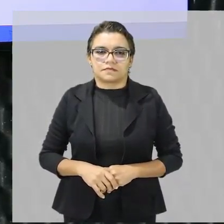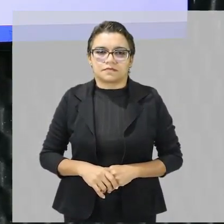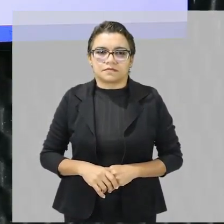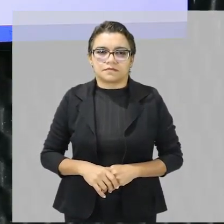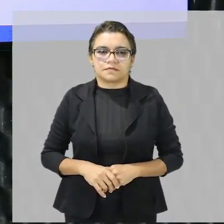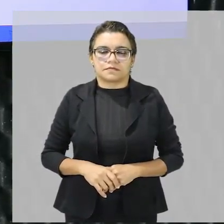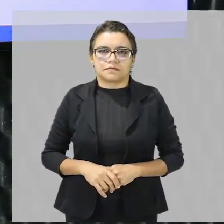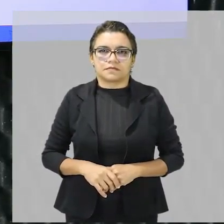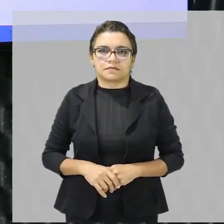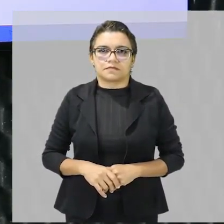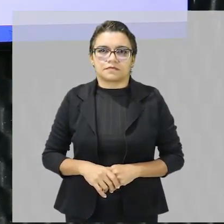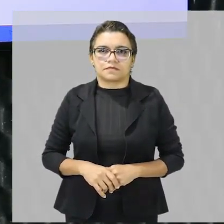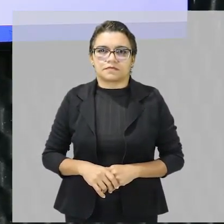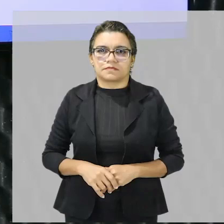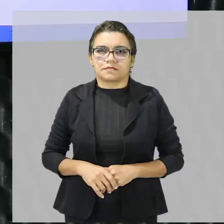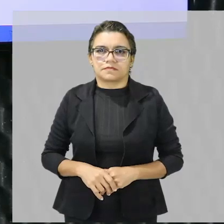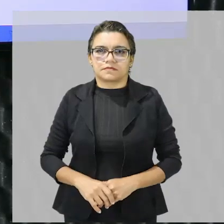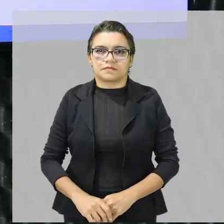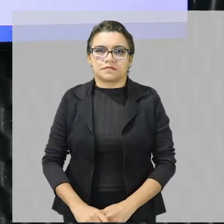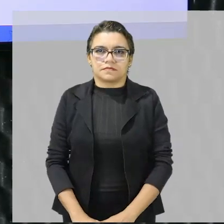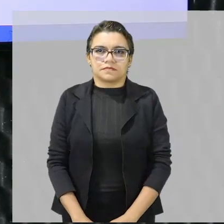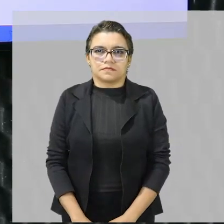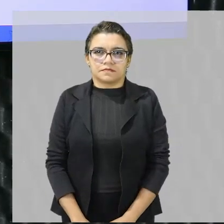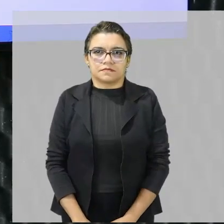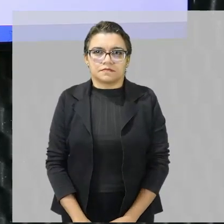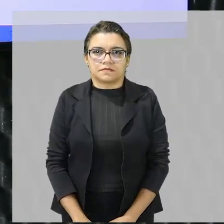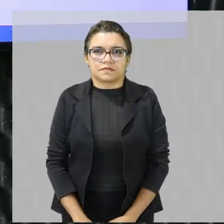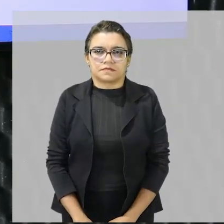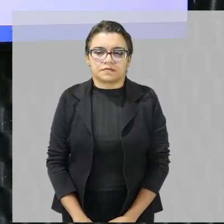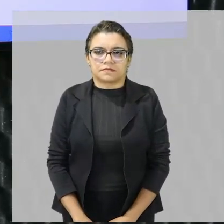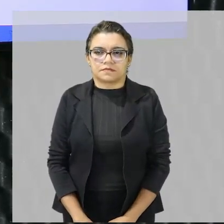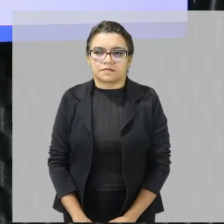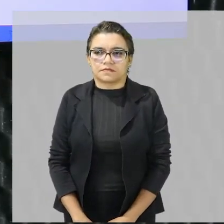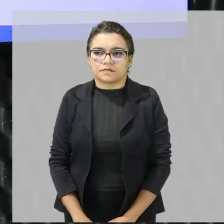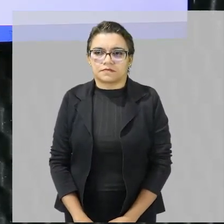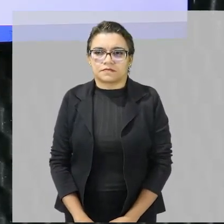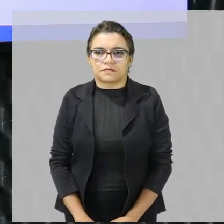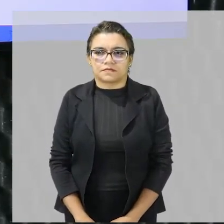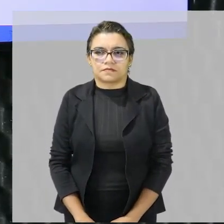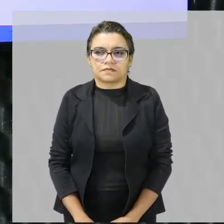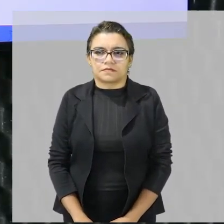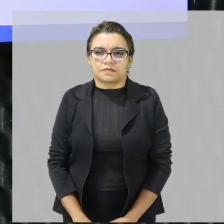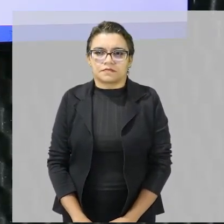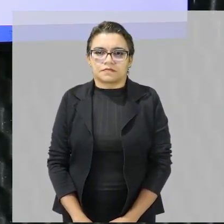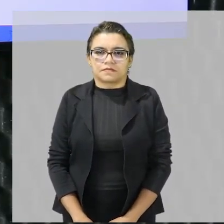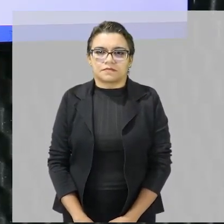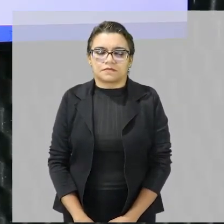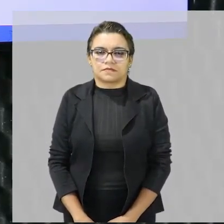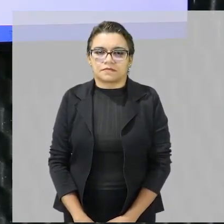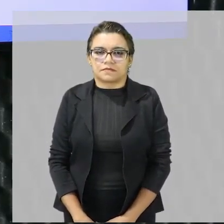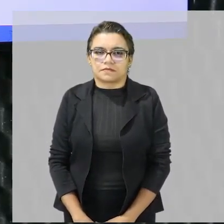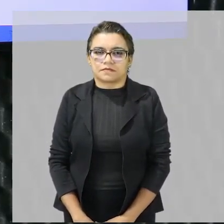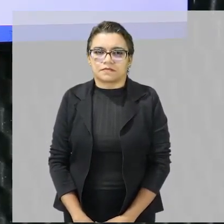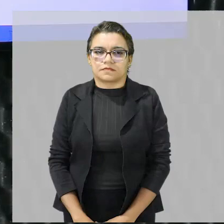O nosso trabalho foi inútil, o nosso vinho tornou-se veneno, o mal olhado